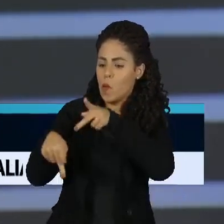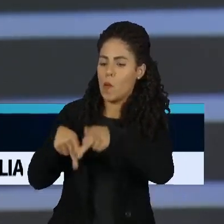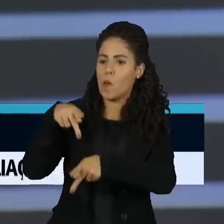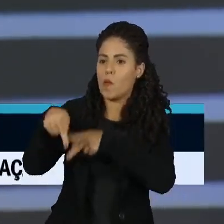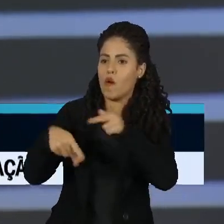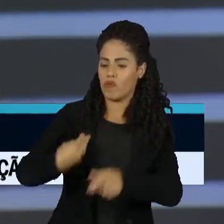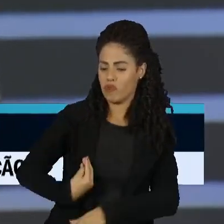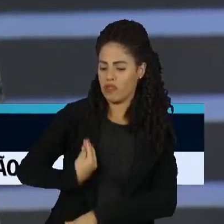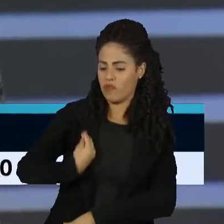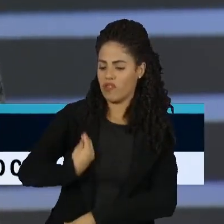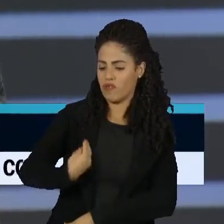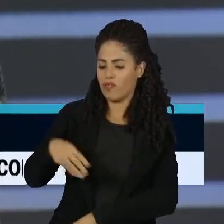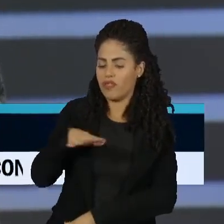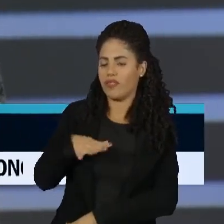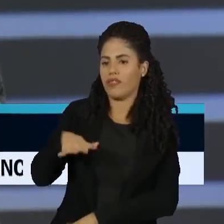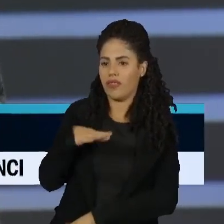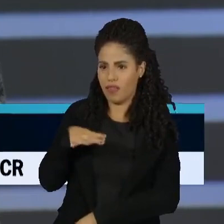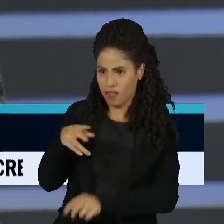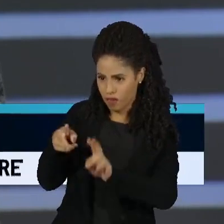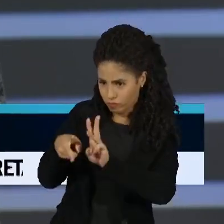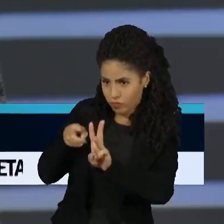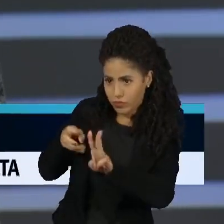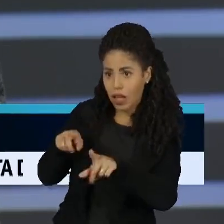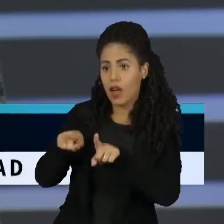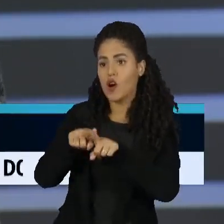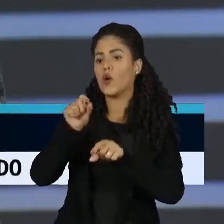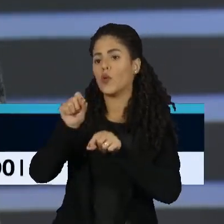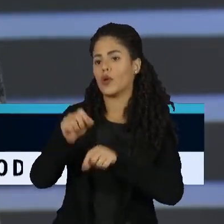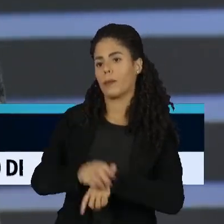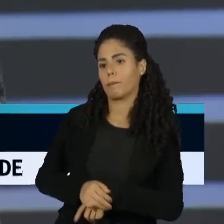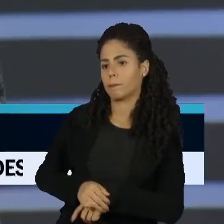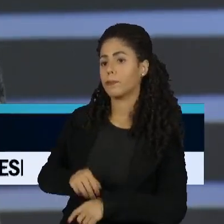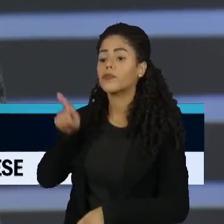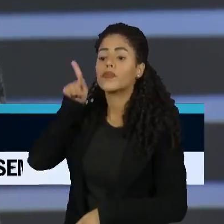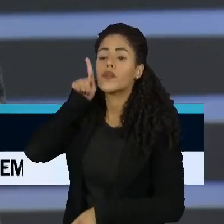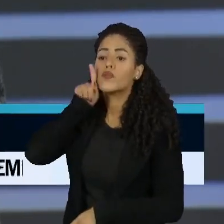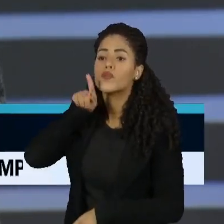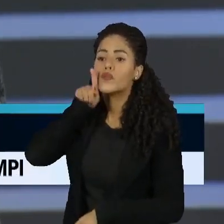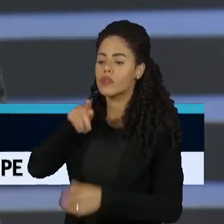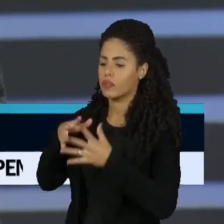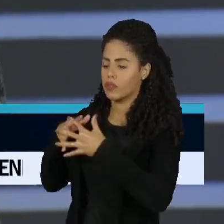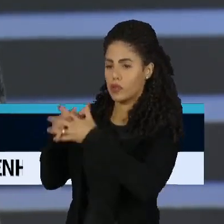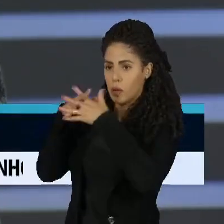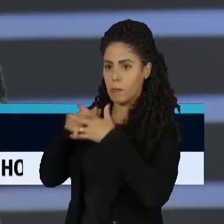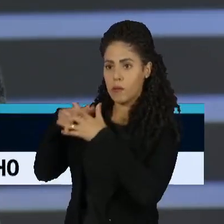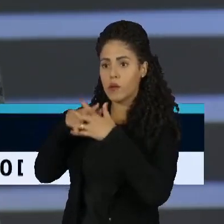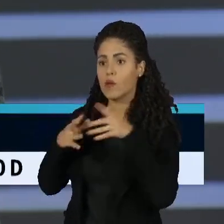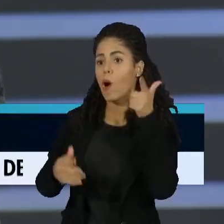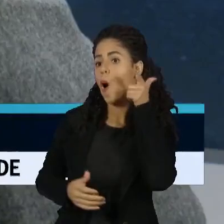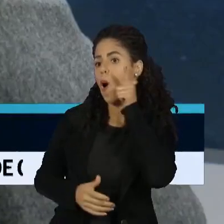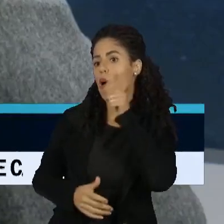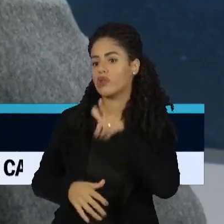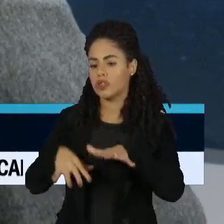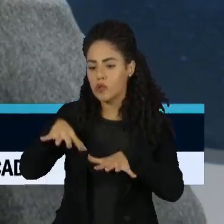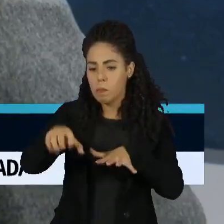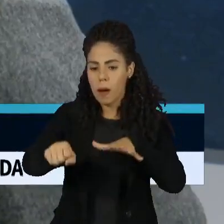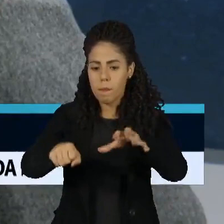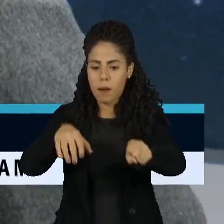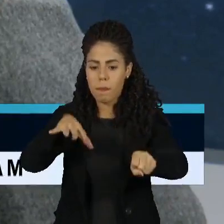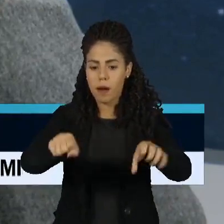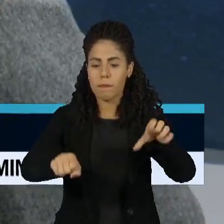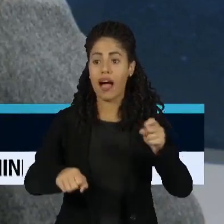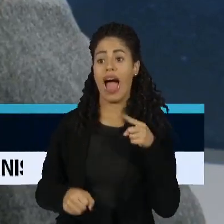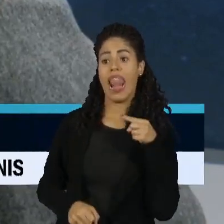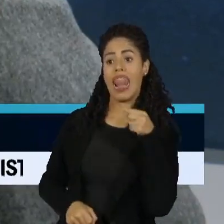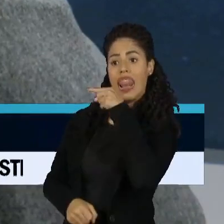nessas regiões né os americanos conquistaram um monte de território nos Estados